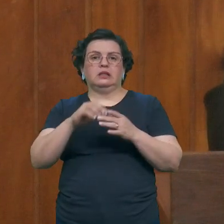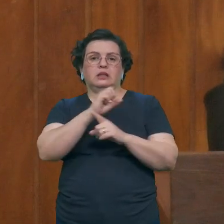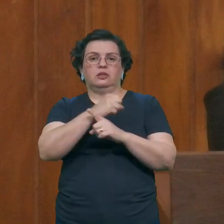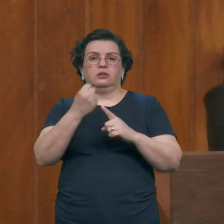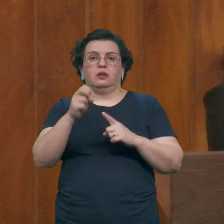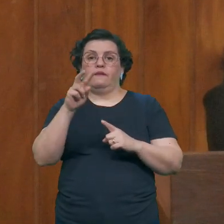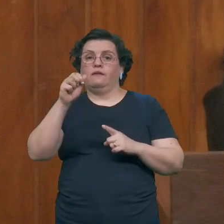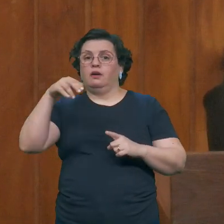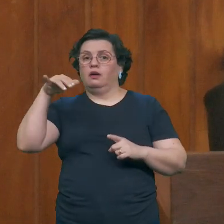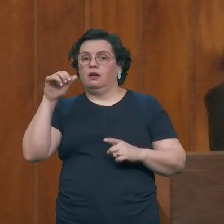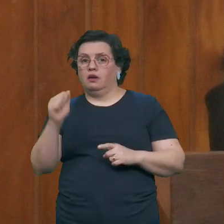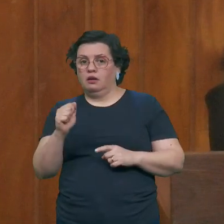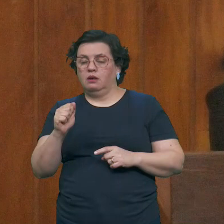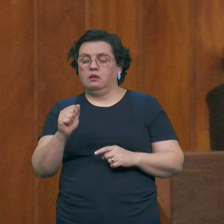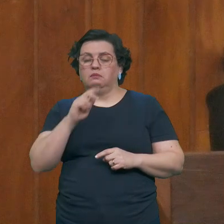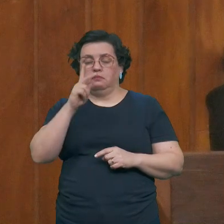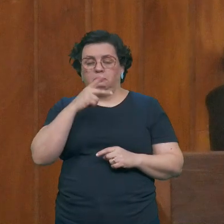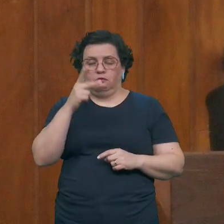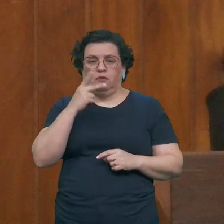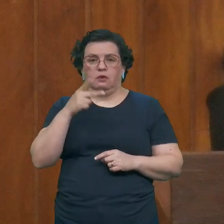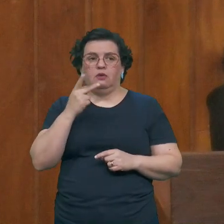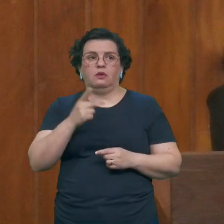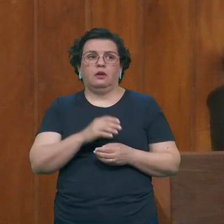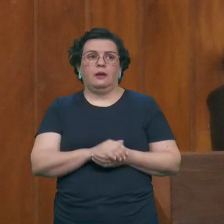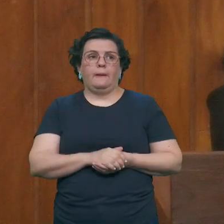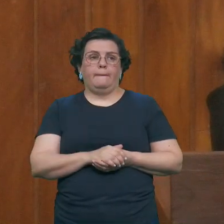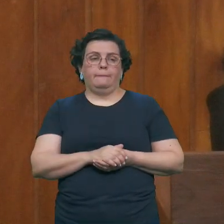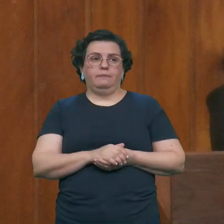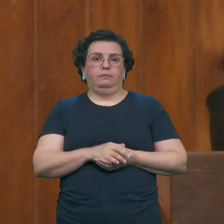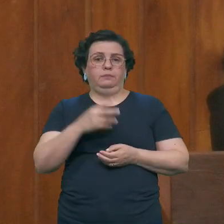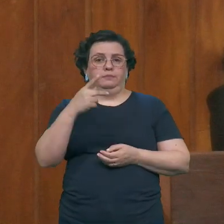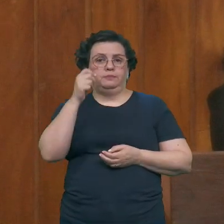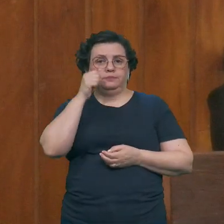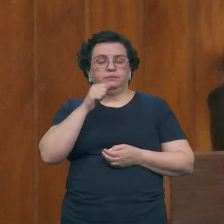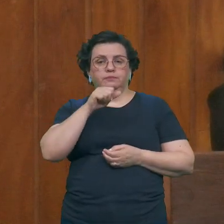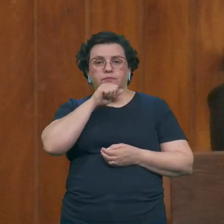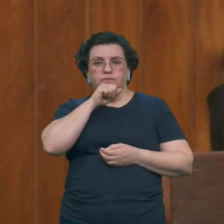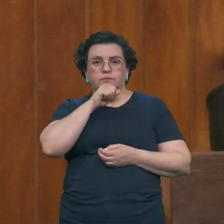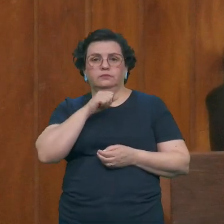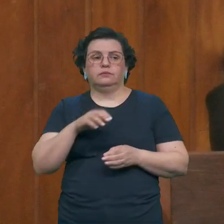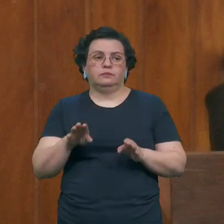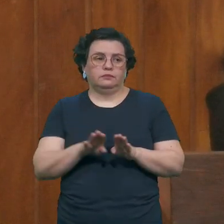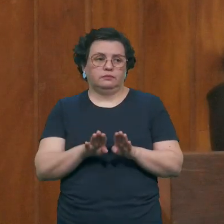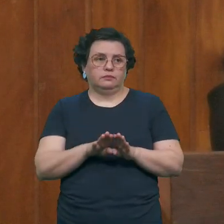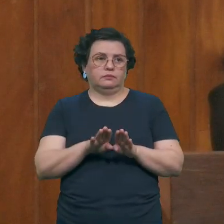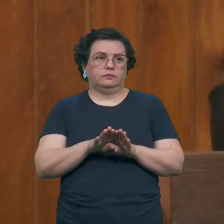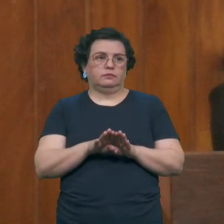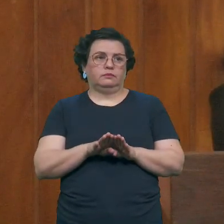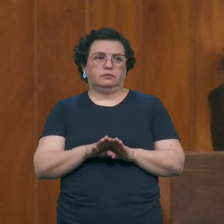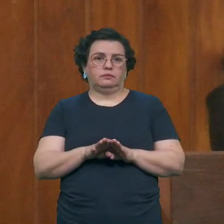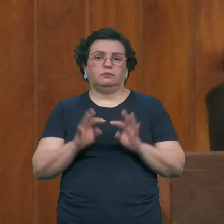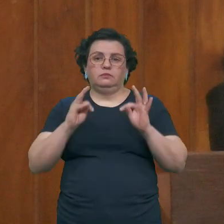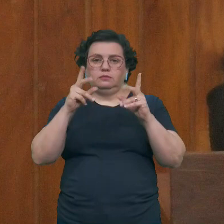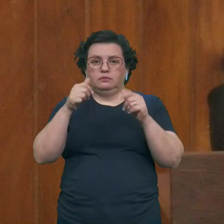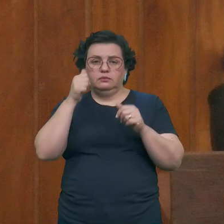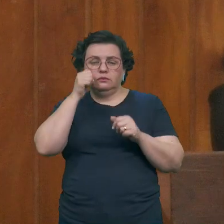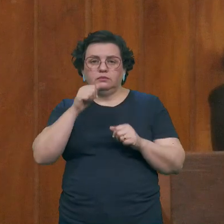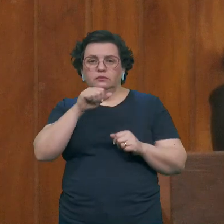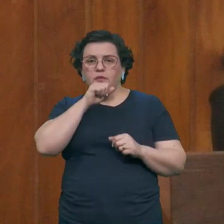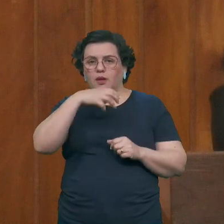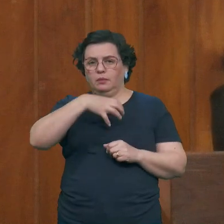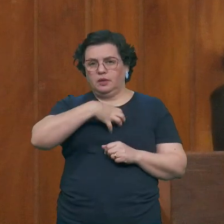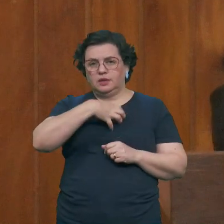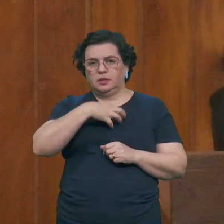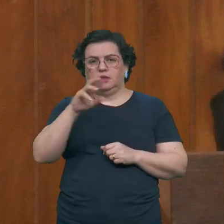da sua história, o exemplo da sua família, a sua mãe, eu acho que todas as mães aqui sentem